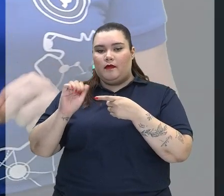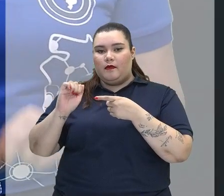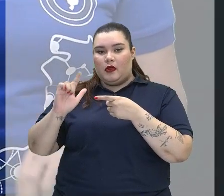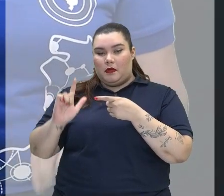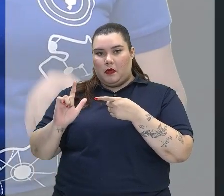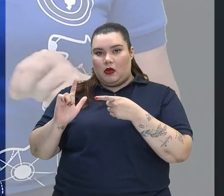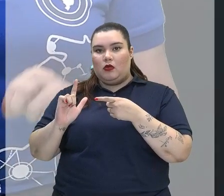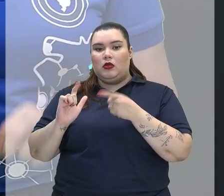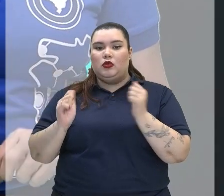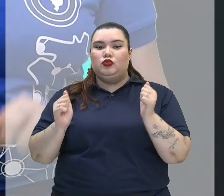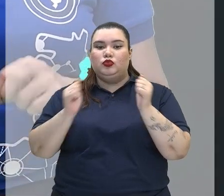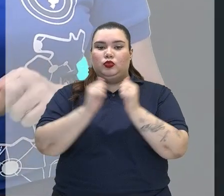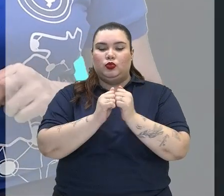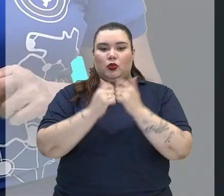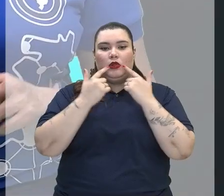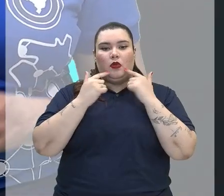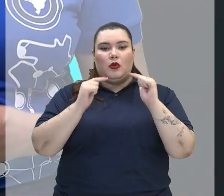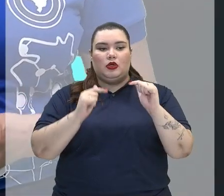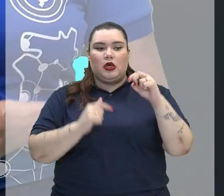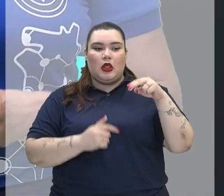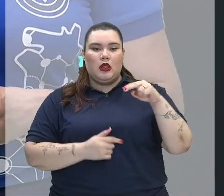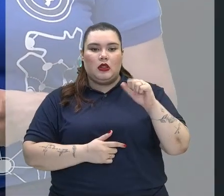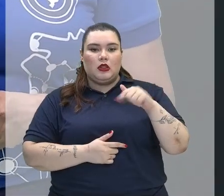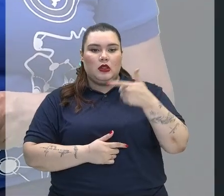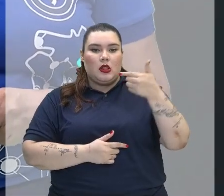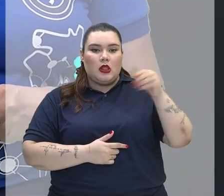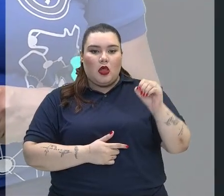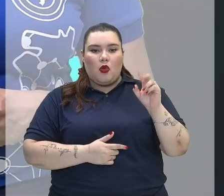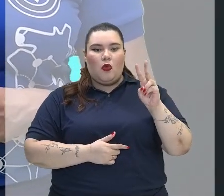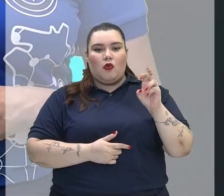não verbal para cumprir alguma função